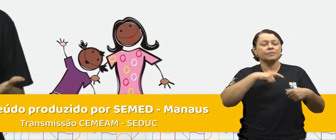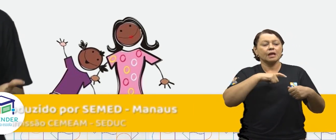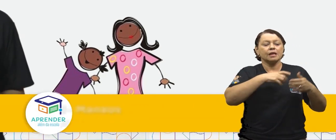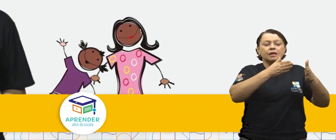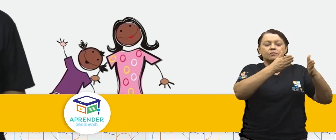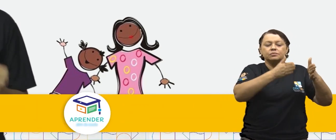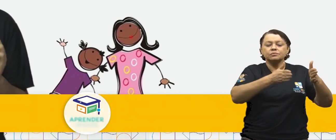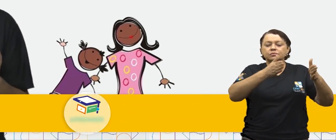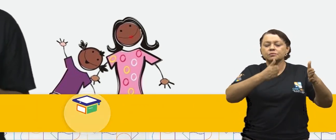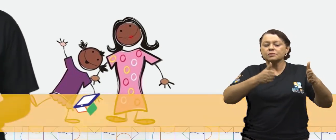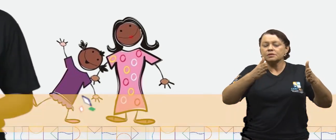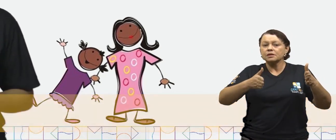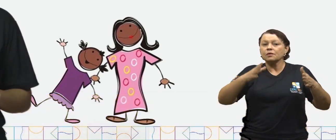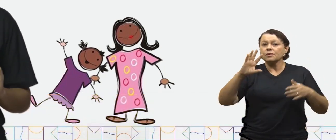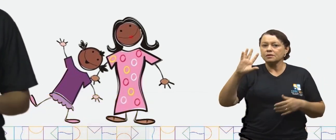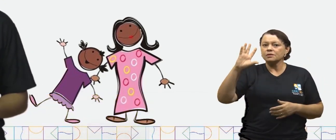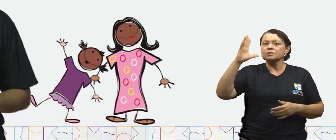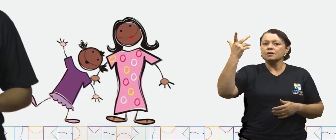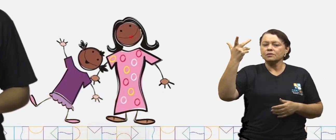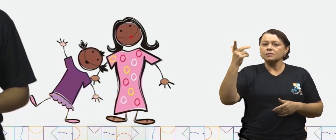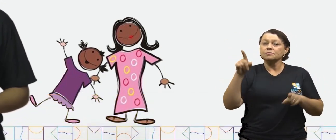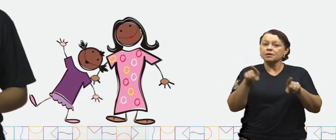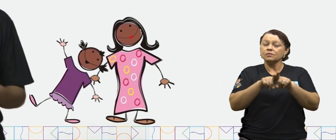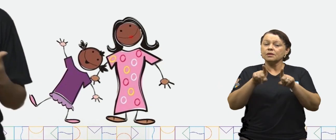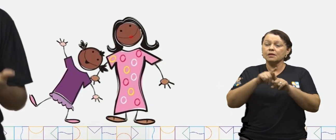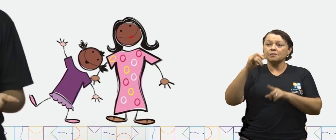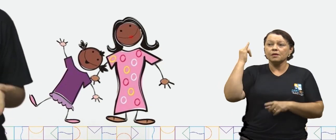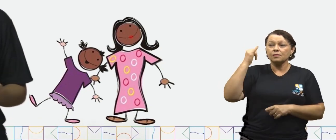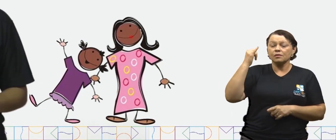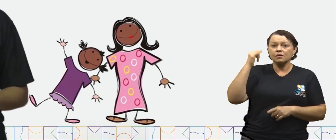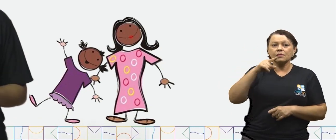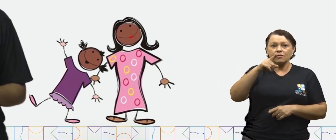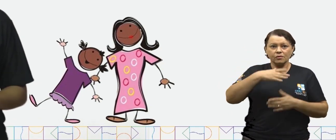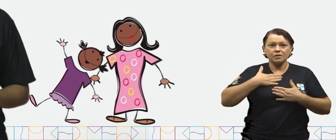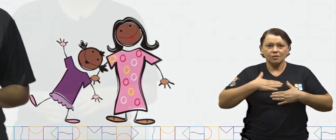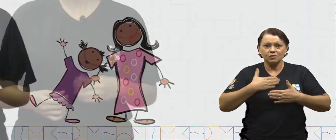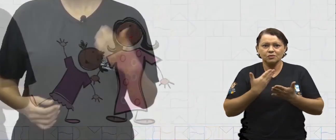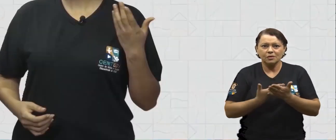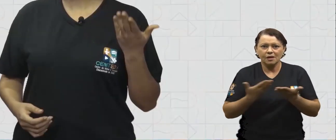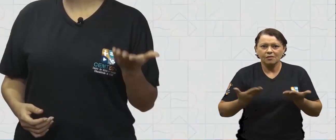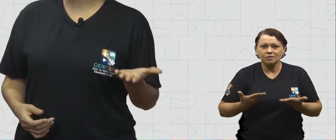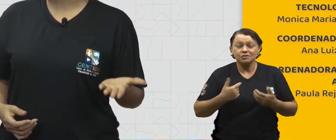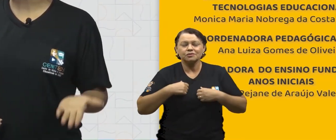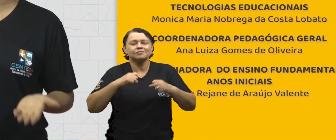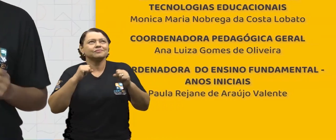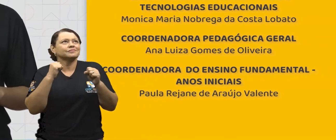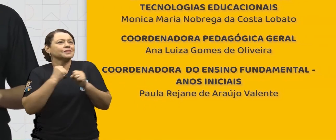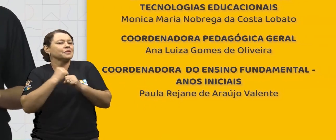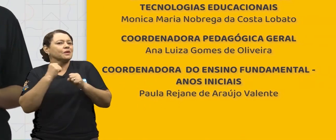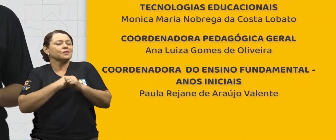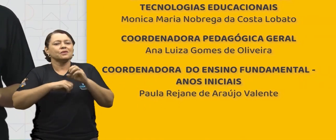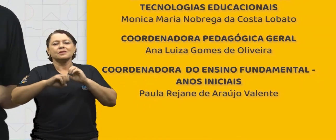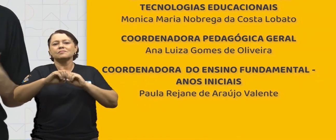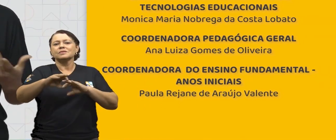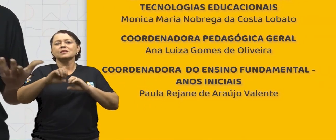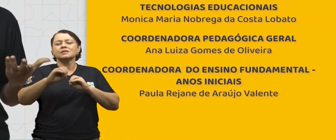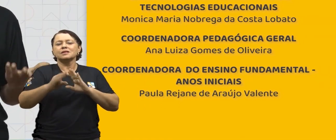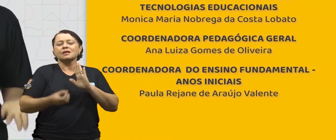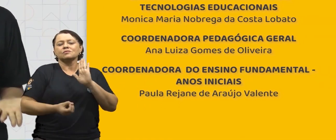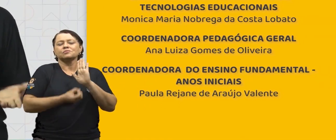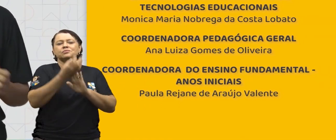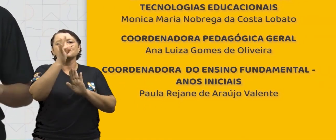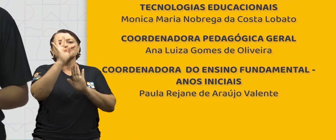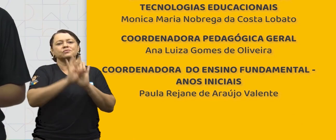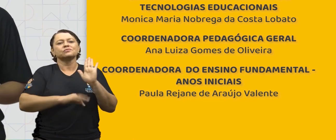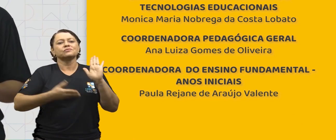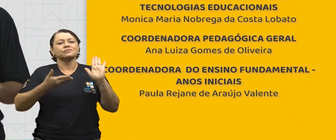é necessário que ela siga uma sequência de eventos, além de ter uma narração. O que você achou da aula de hoje? Eu